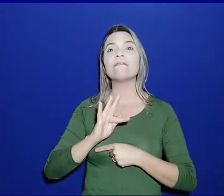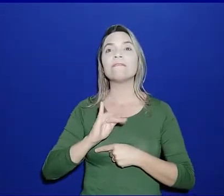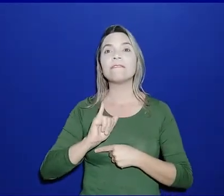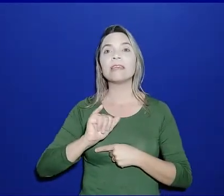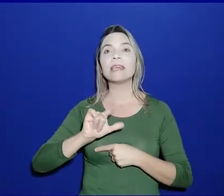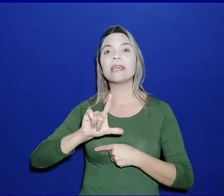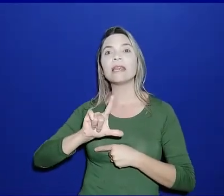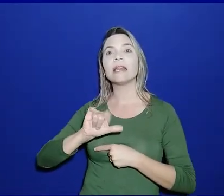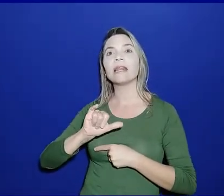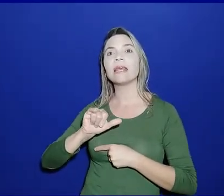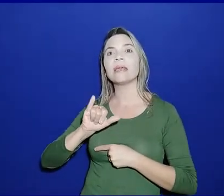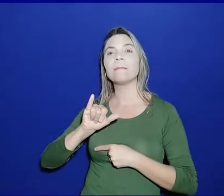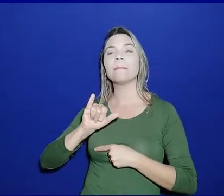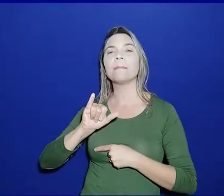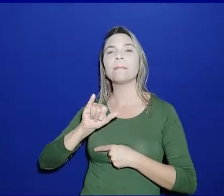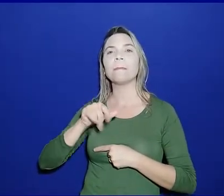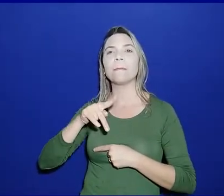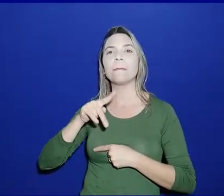versículo 21.